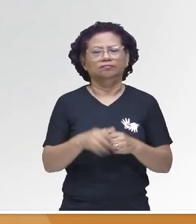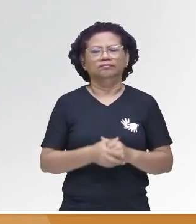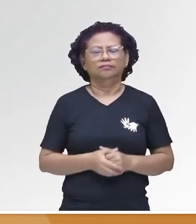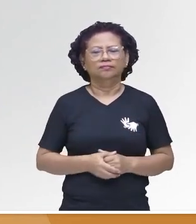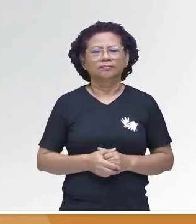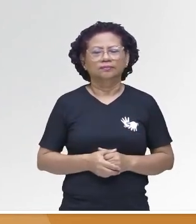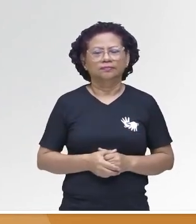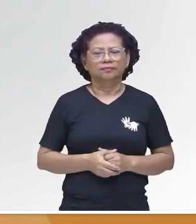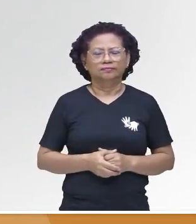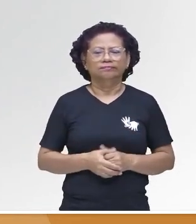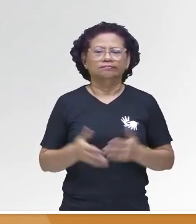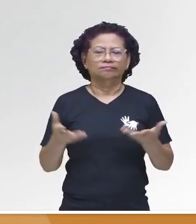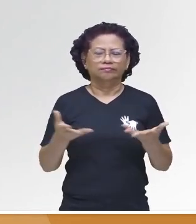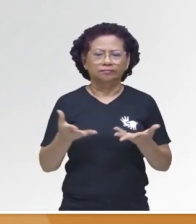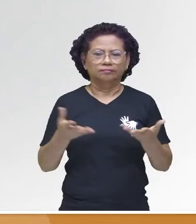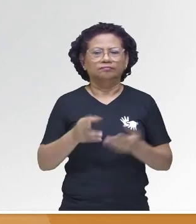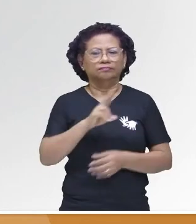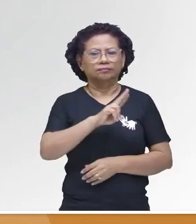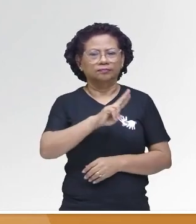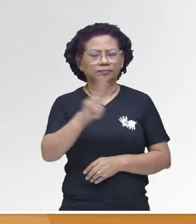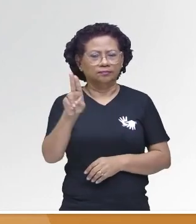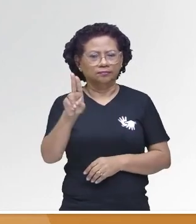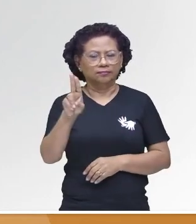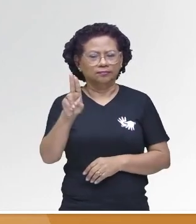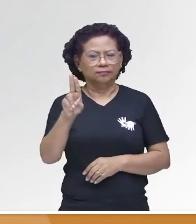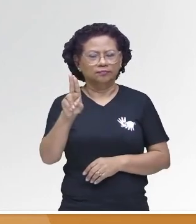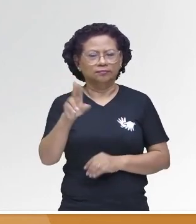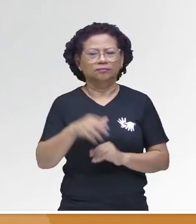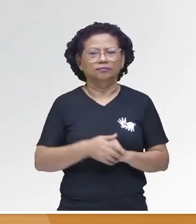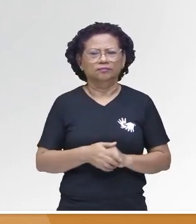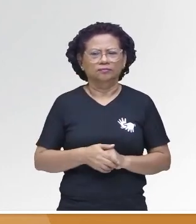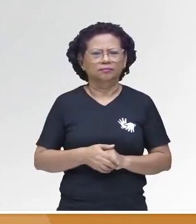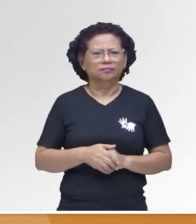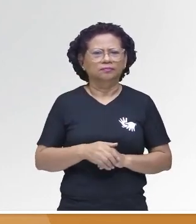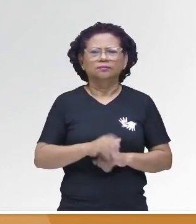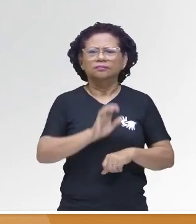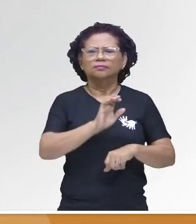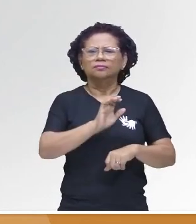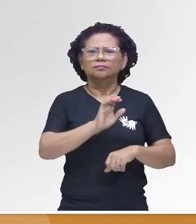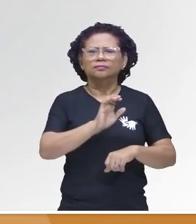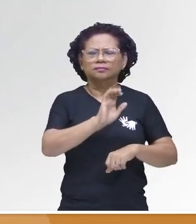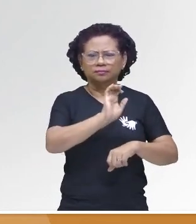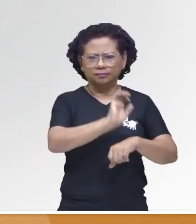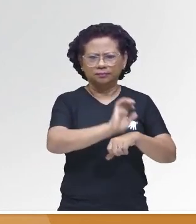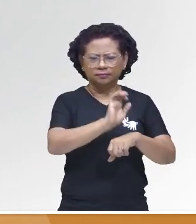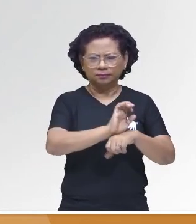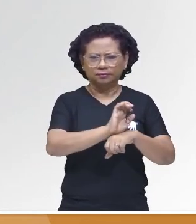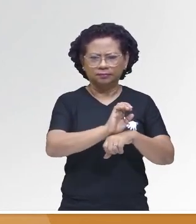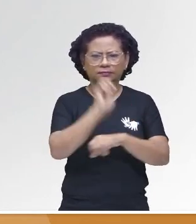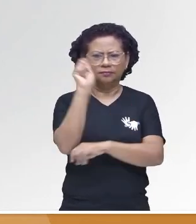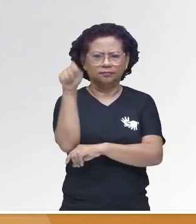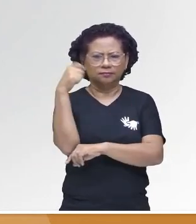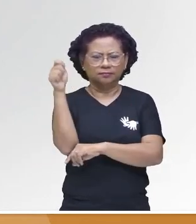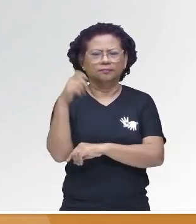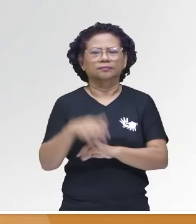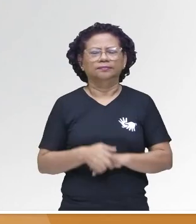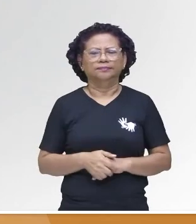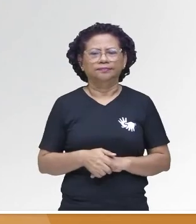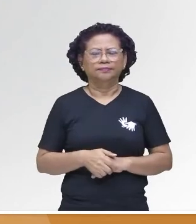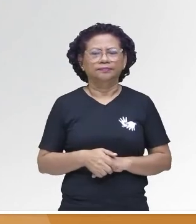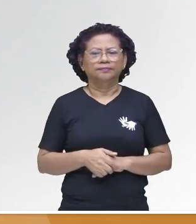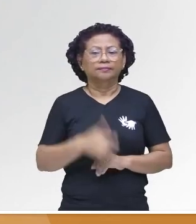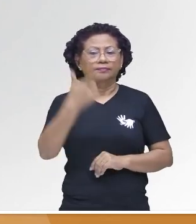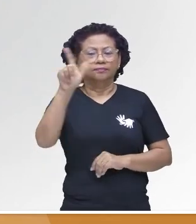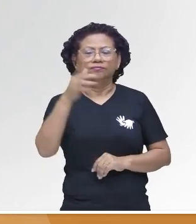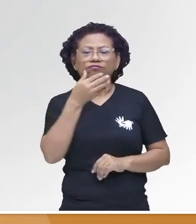E hoje em dia é nome lá de uma cidade lá do Rio Grande do Sul. E esse aqui, senhores, é o Duque de